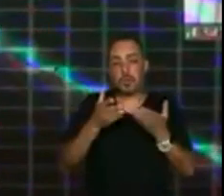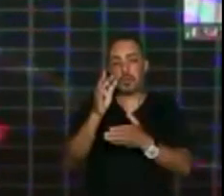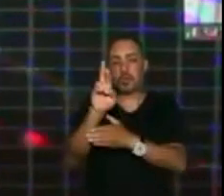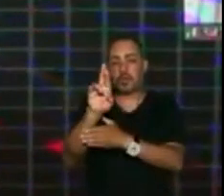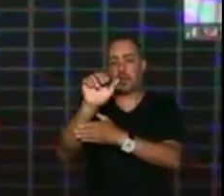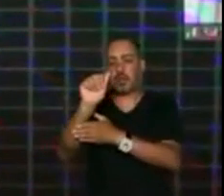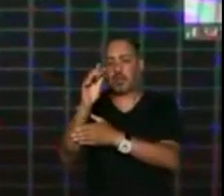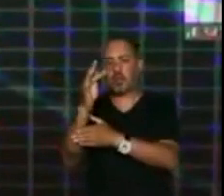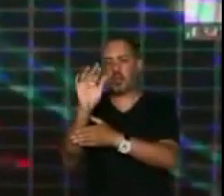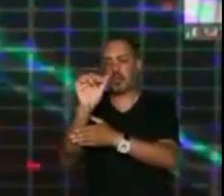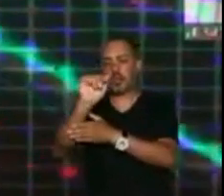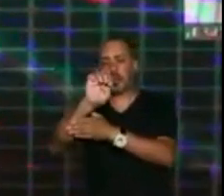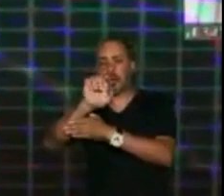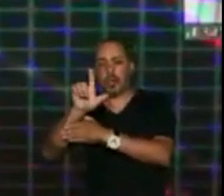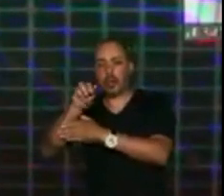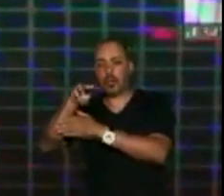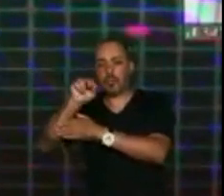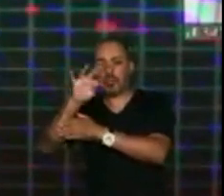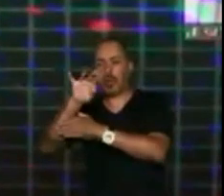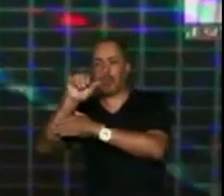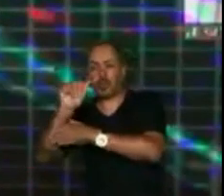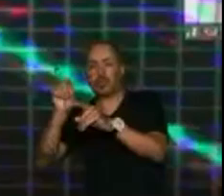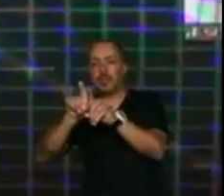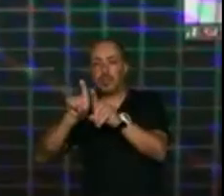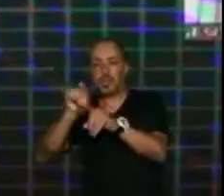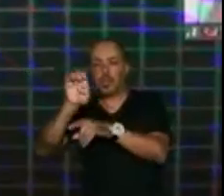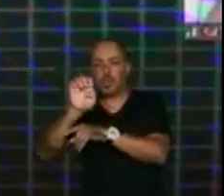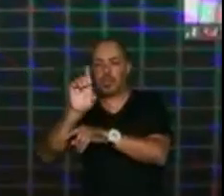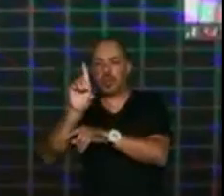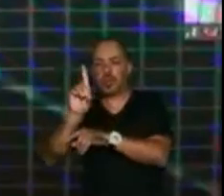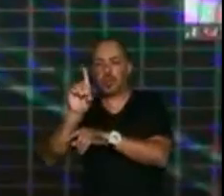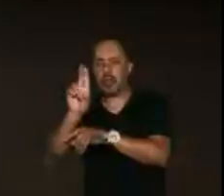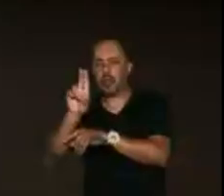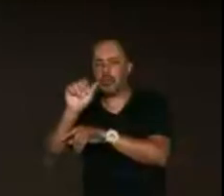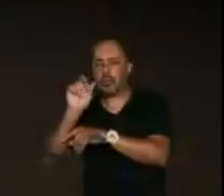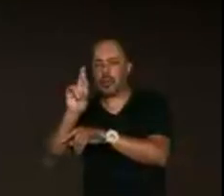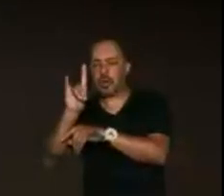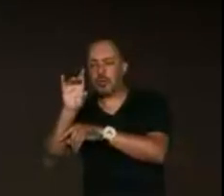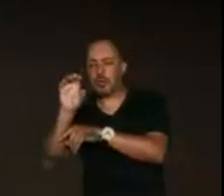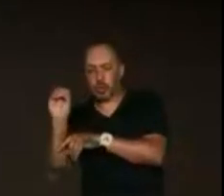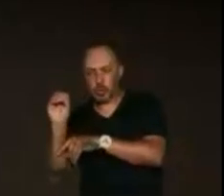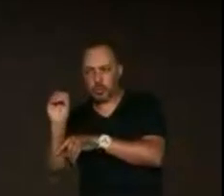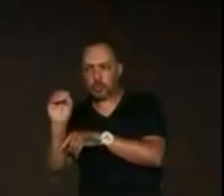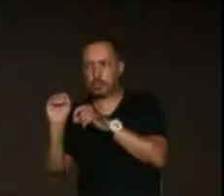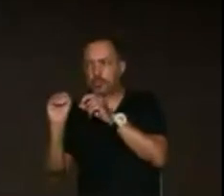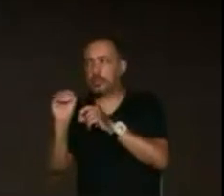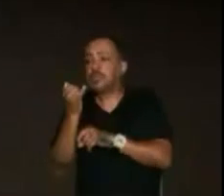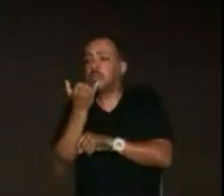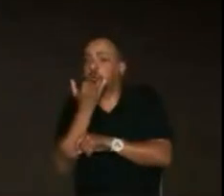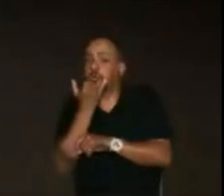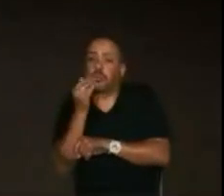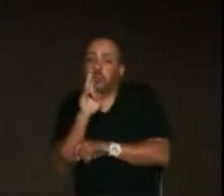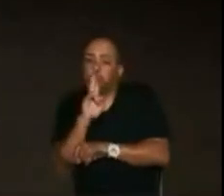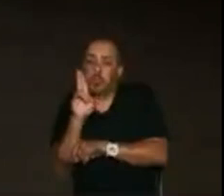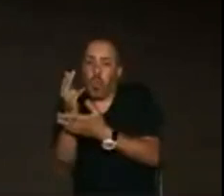o Eduardo Ovorusco, ou Rovorusco, sempre me confundo nos sobrenomes, então, Eduardo, se eu errei, me